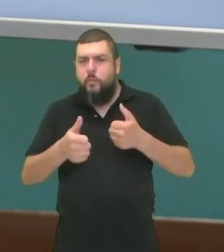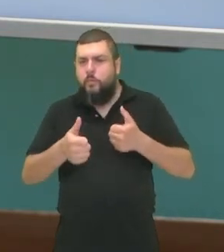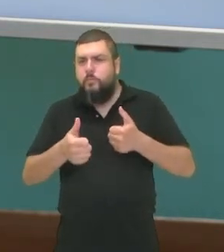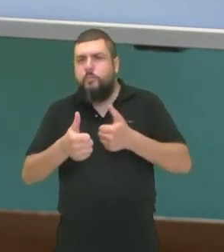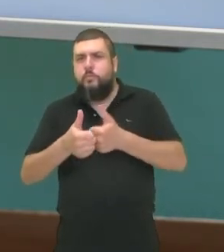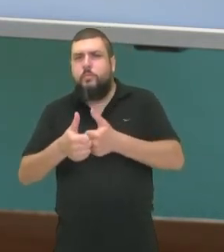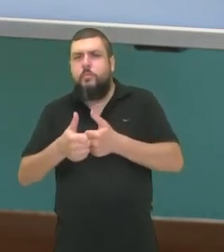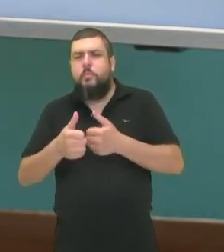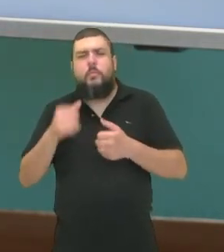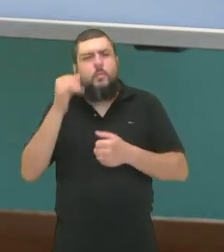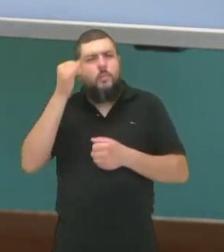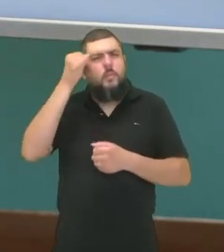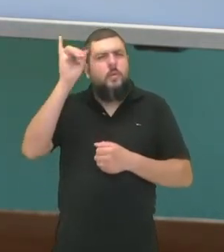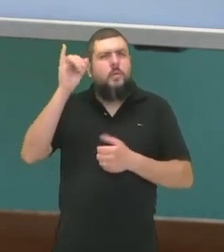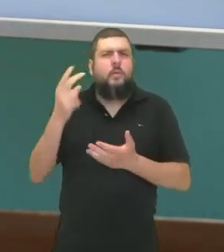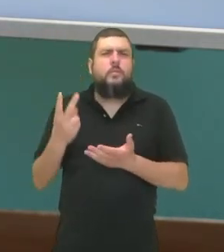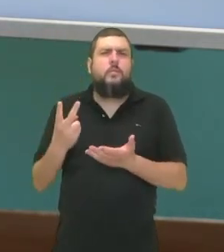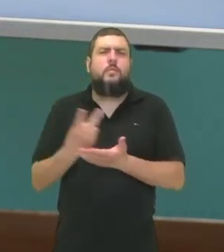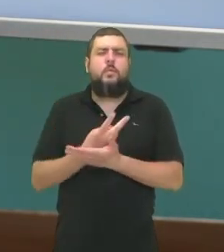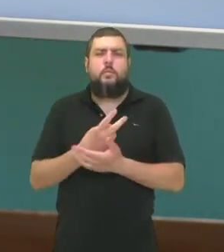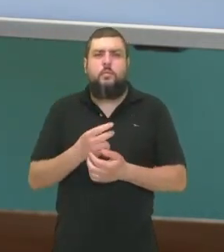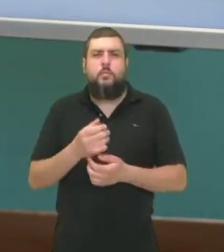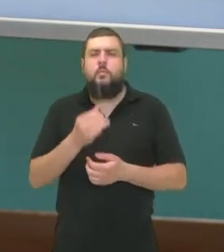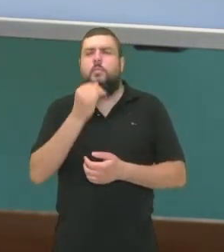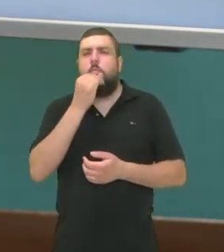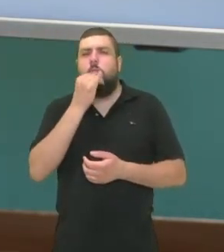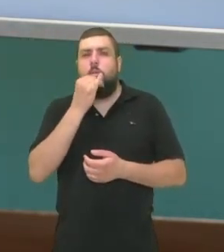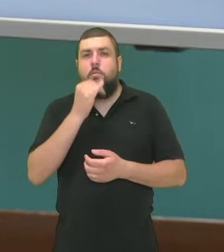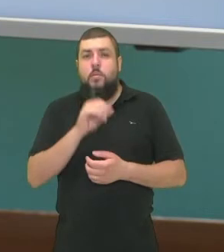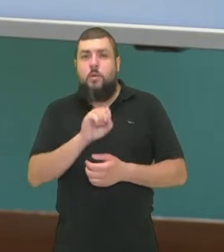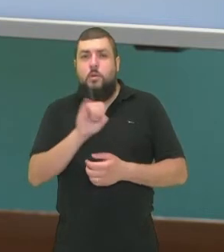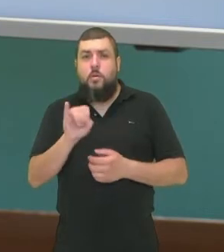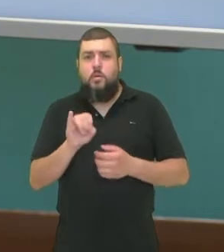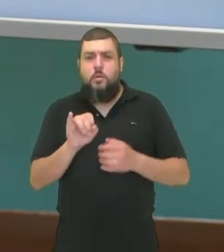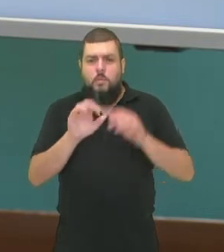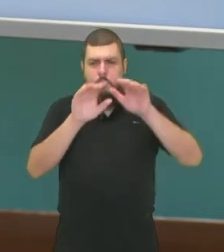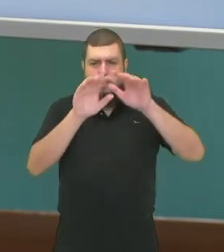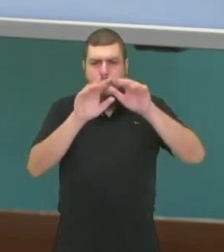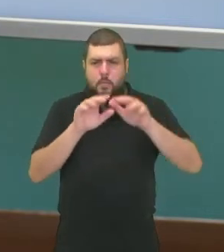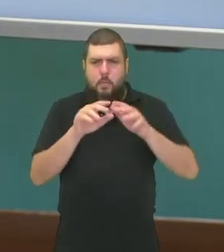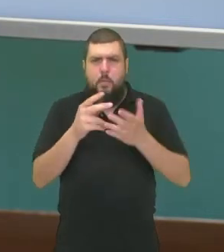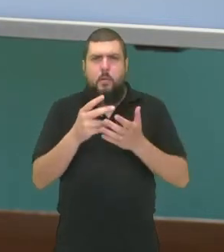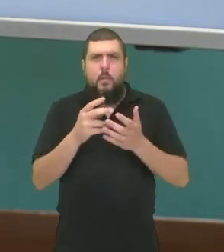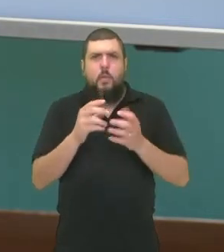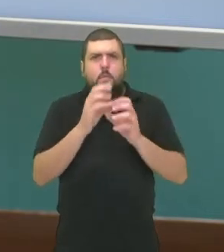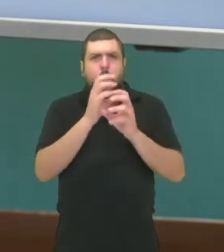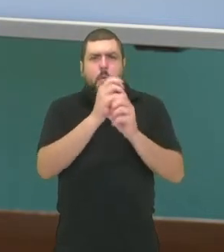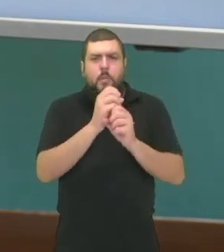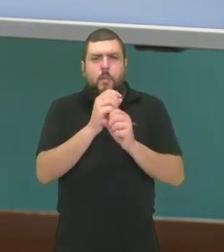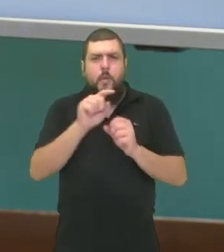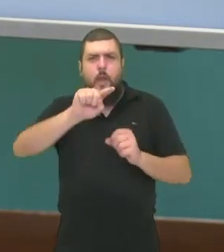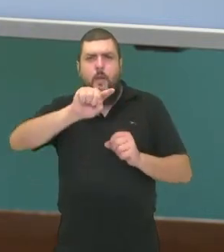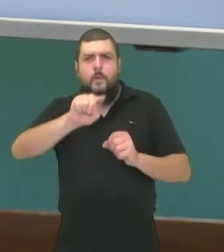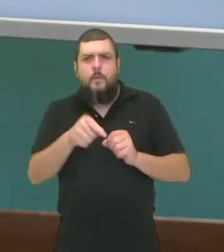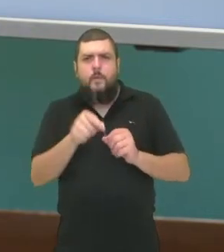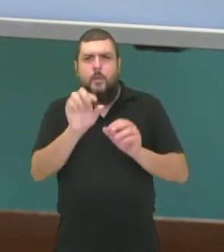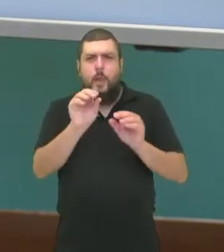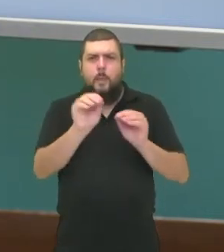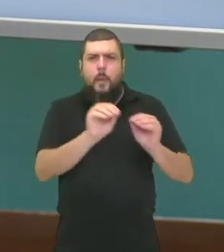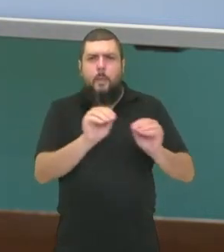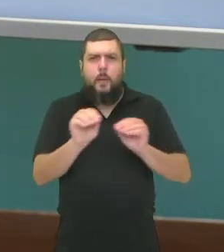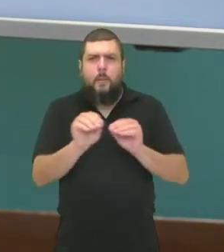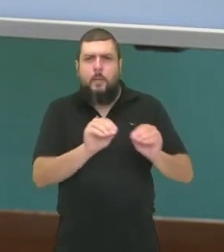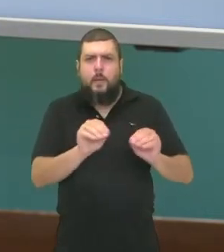Alguns erros. Lá mesmo quando a gente faz o cálculo, às vezes a gente acaba posicionando a virgulazinha errada e dá algum probleminha lá no final no